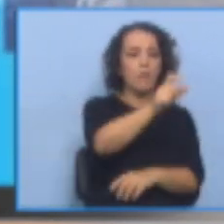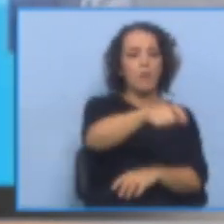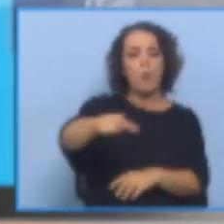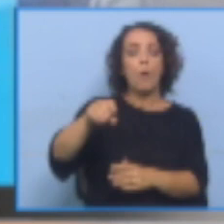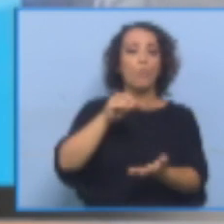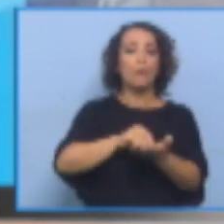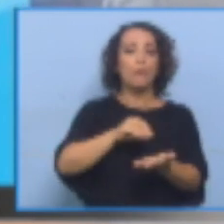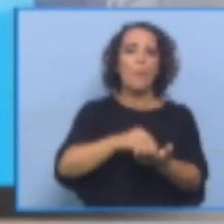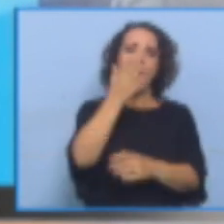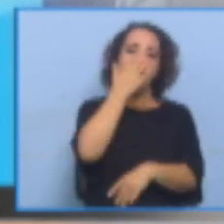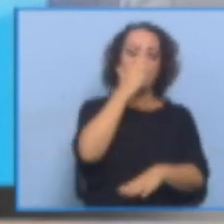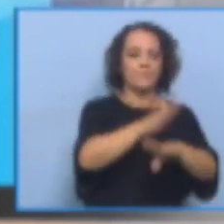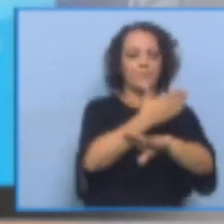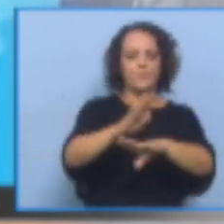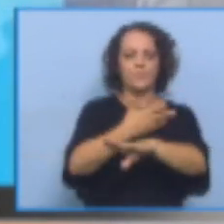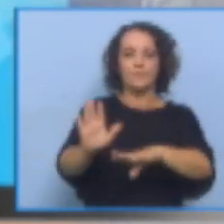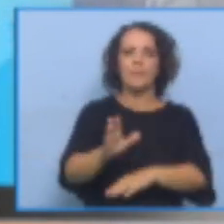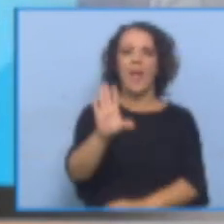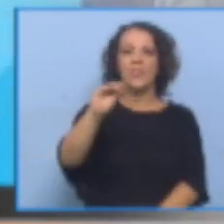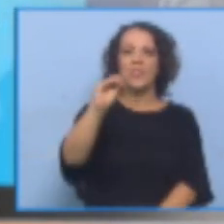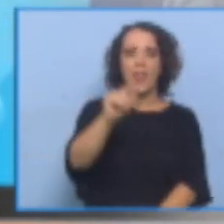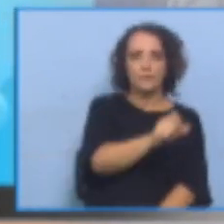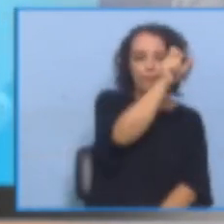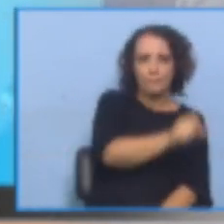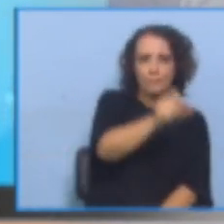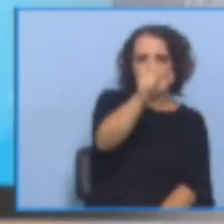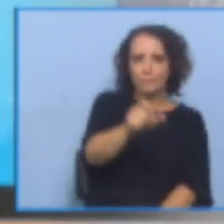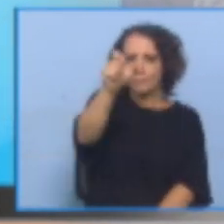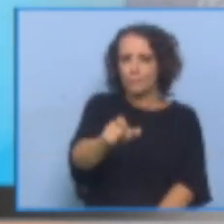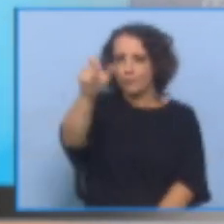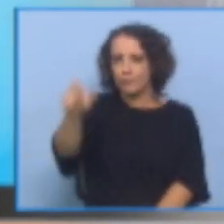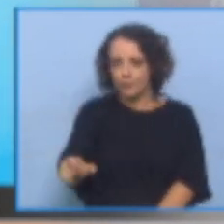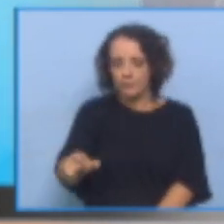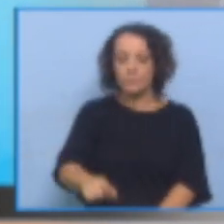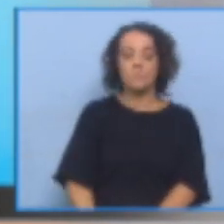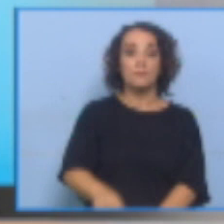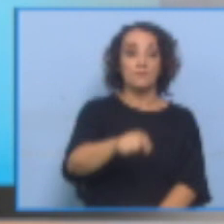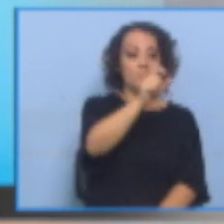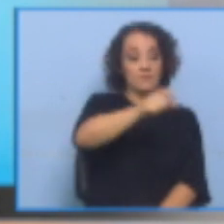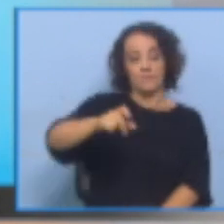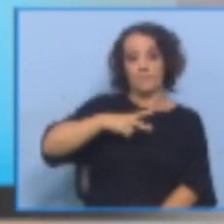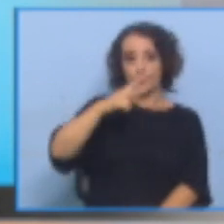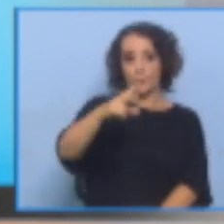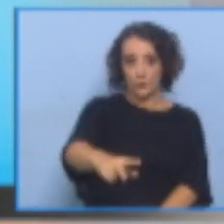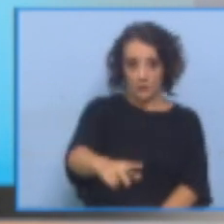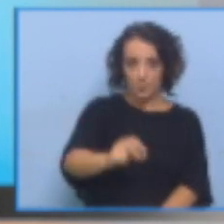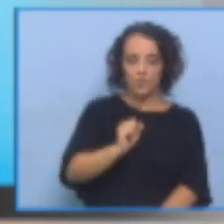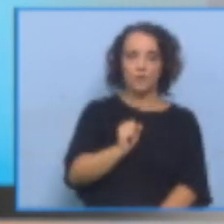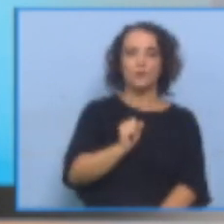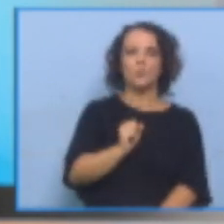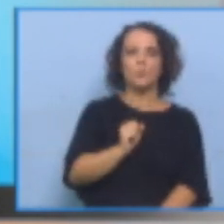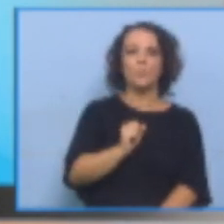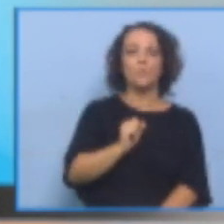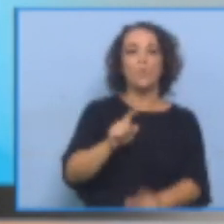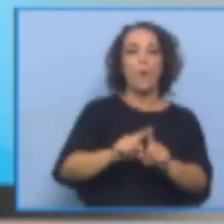se nós dividimos em 10 colunazinhas os portugueses e colocarmos na fatia dos mais